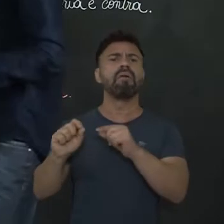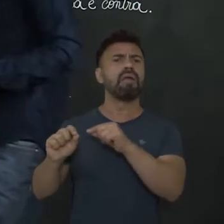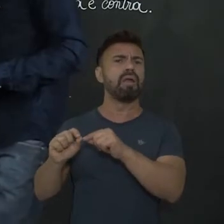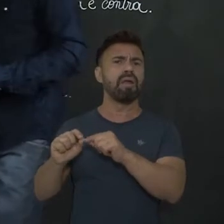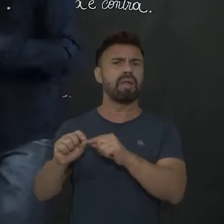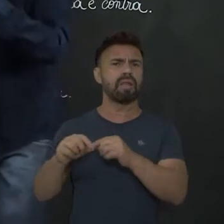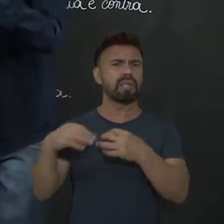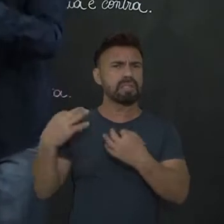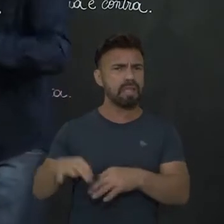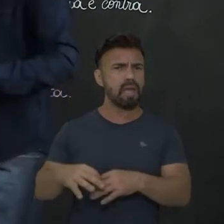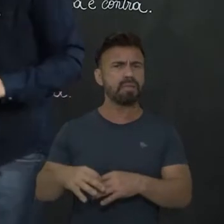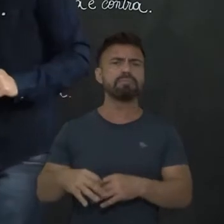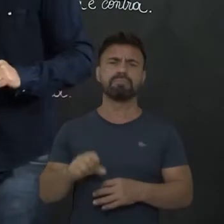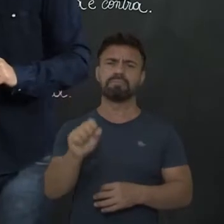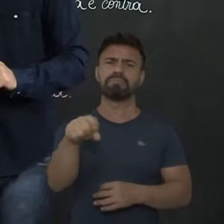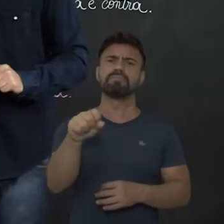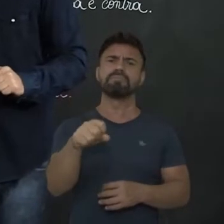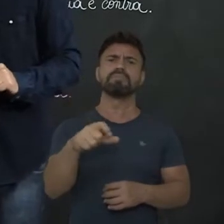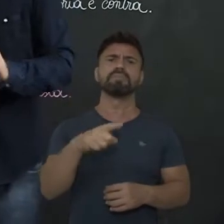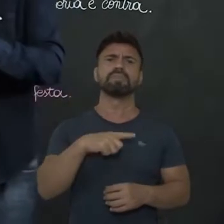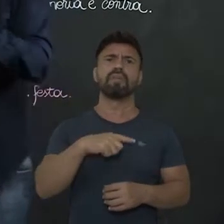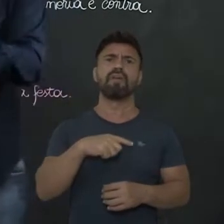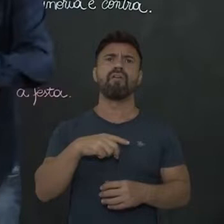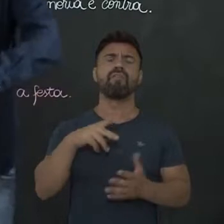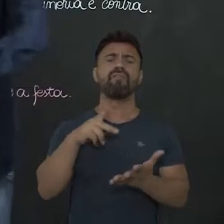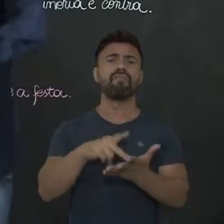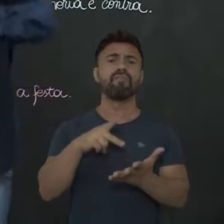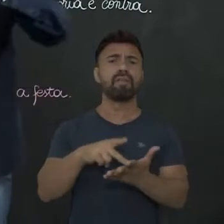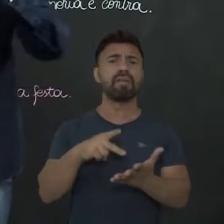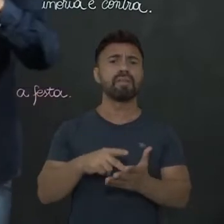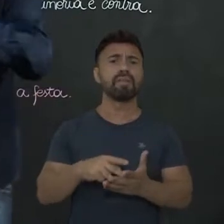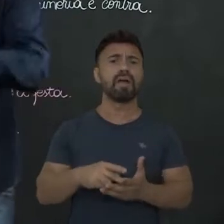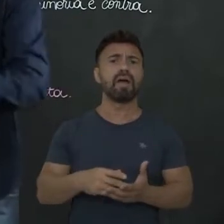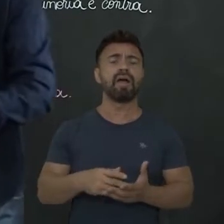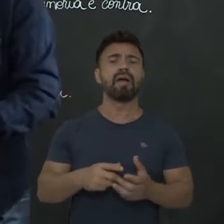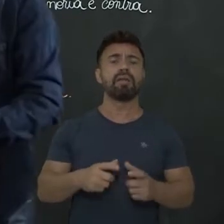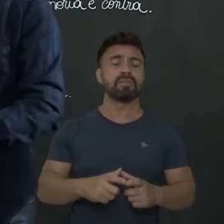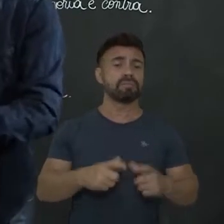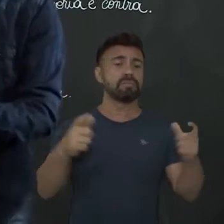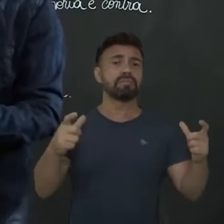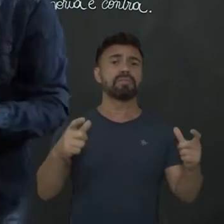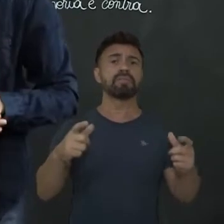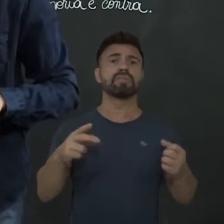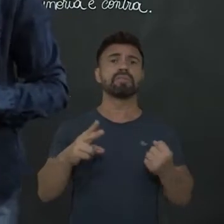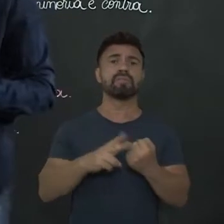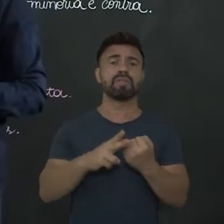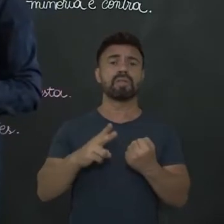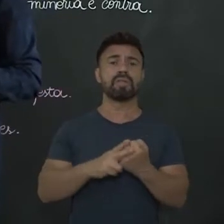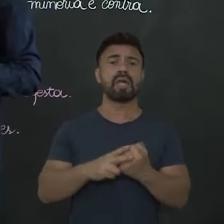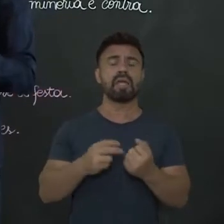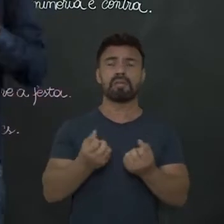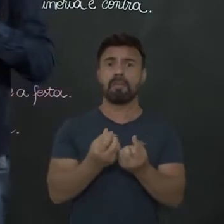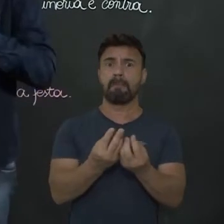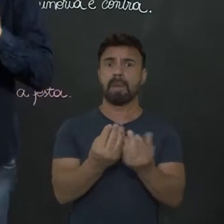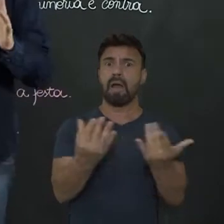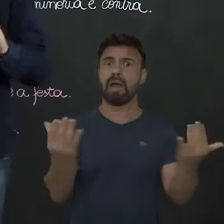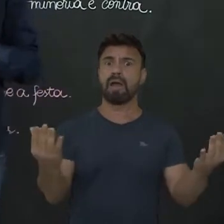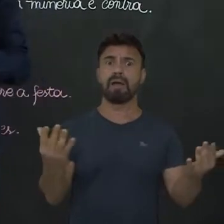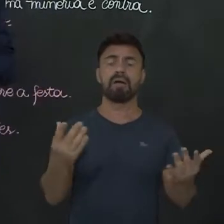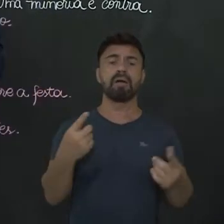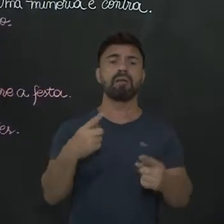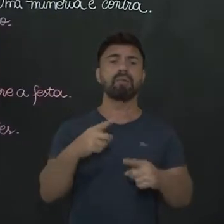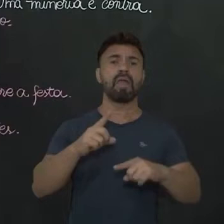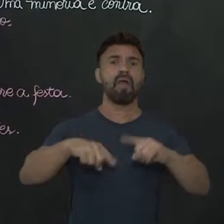público. Está correto? Está. Eu estou dizendo, na verdade, que ela é uma em meio a várias, então o verbo pode ficar no plural. Há